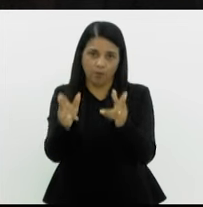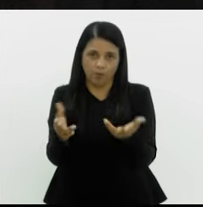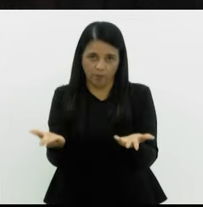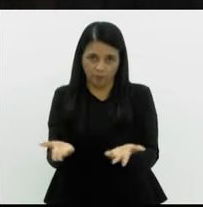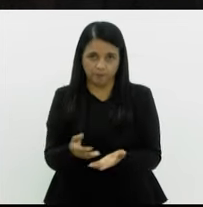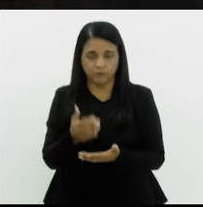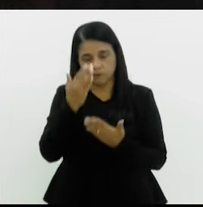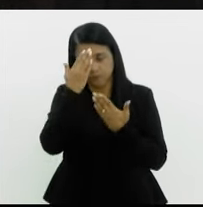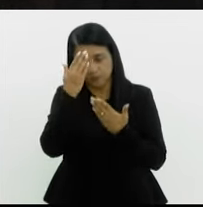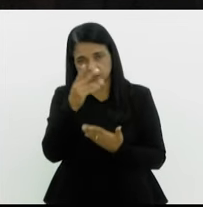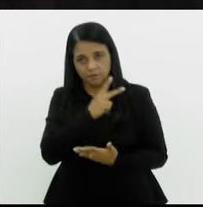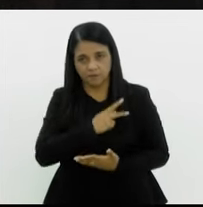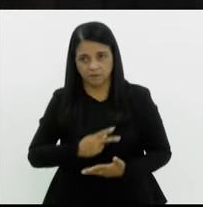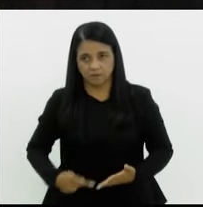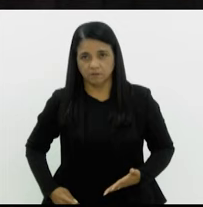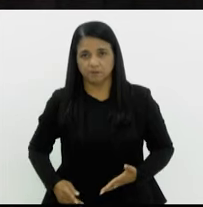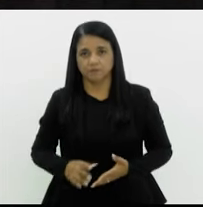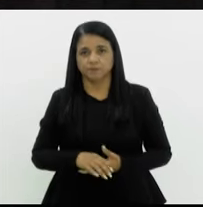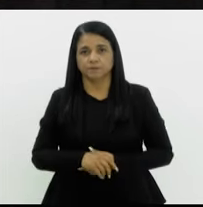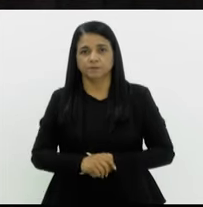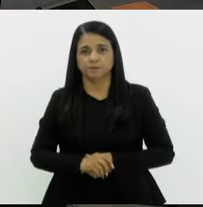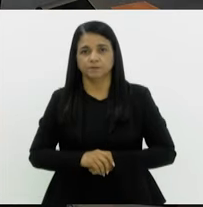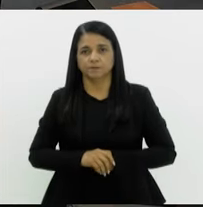obrigado, senhor presidente.